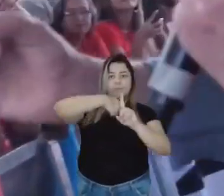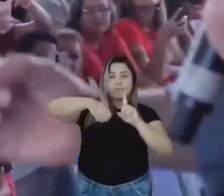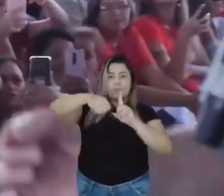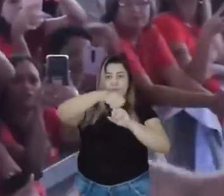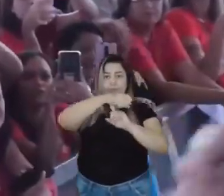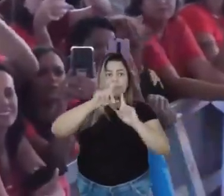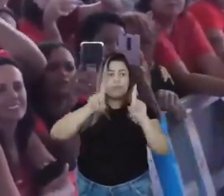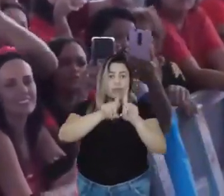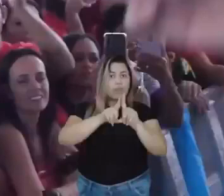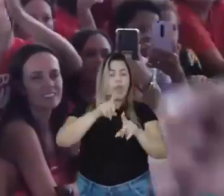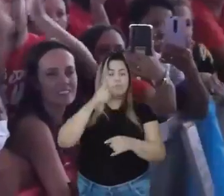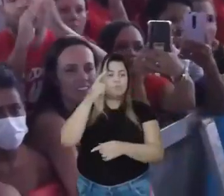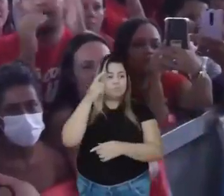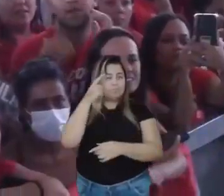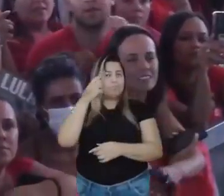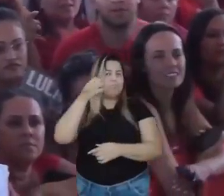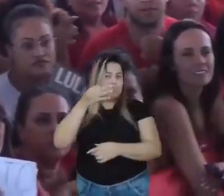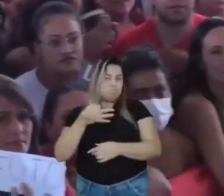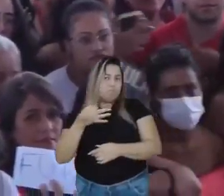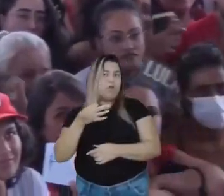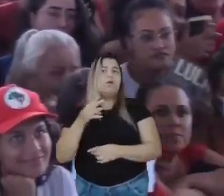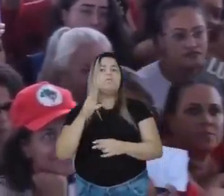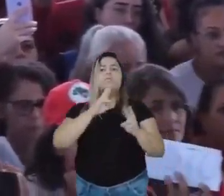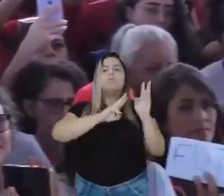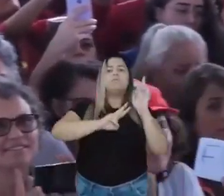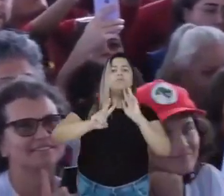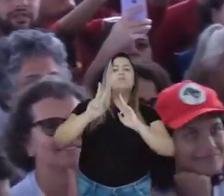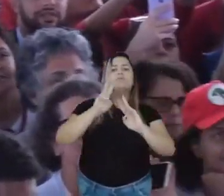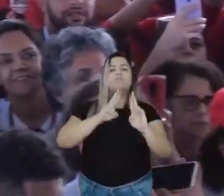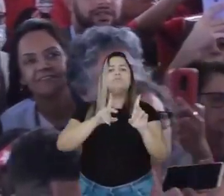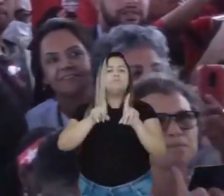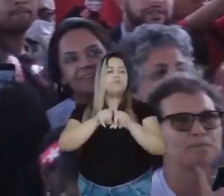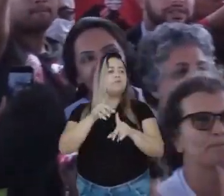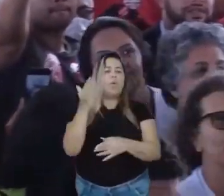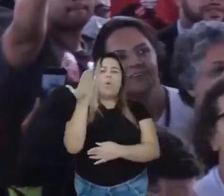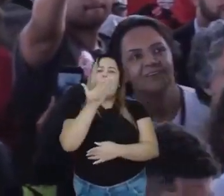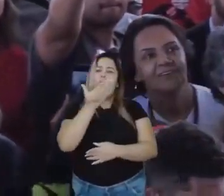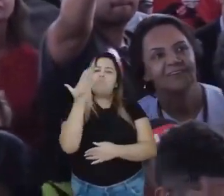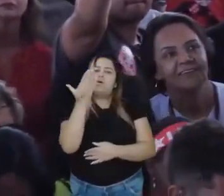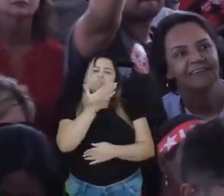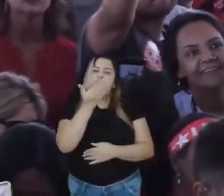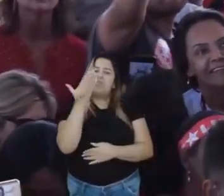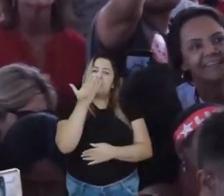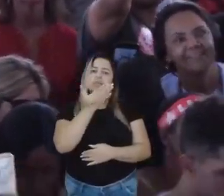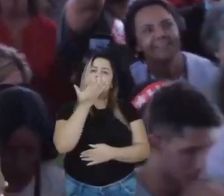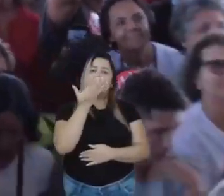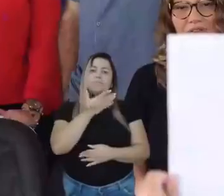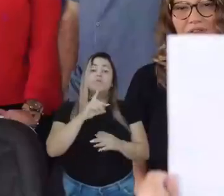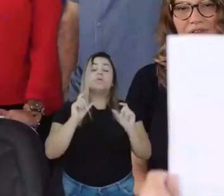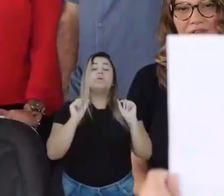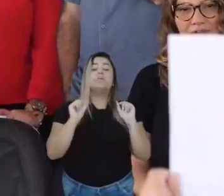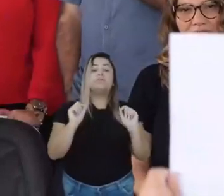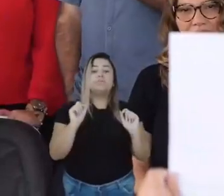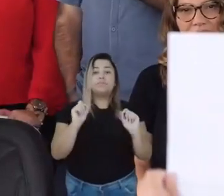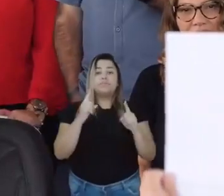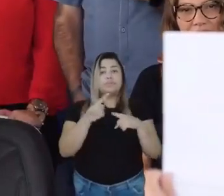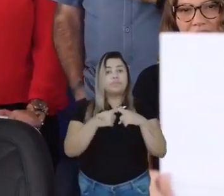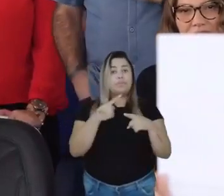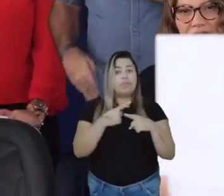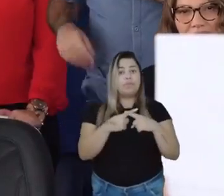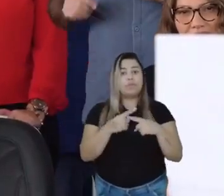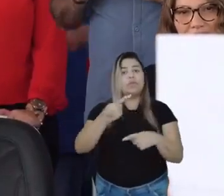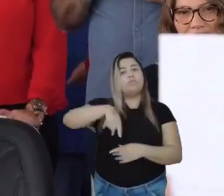a enxergar o que antes a gente não enxergava. Porque nós vamos fazer uma